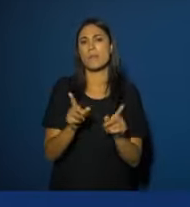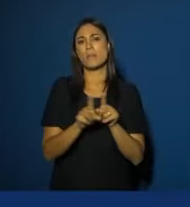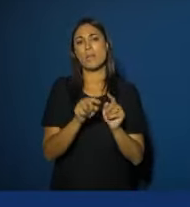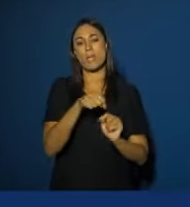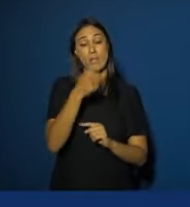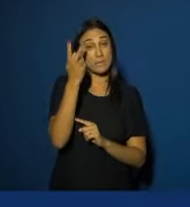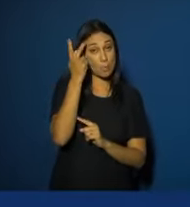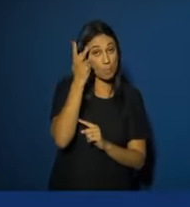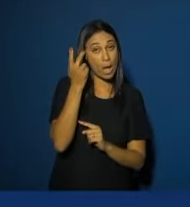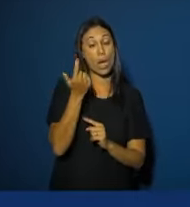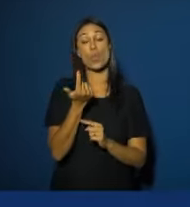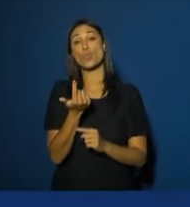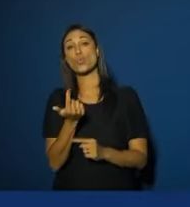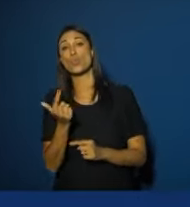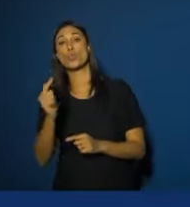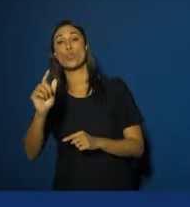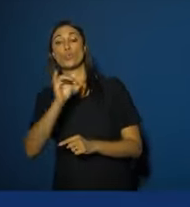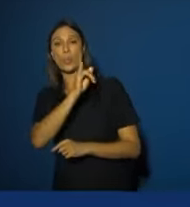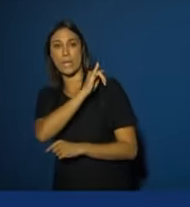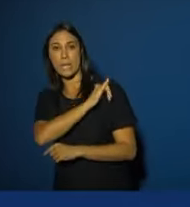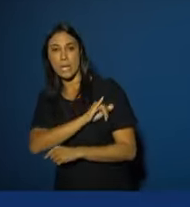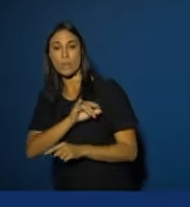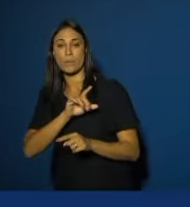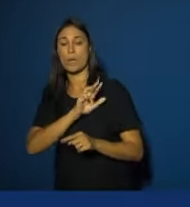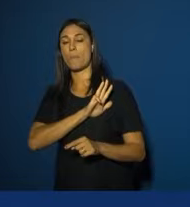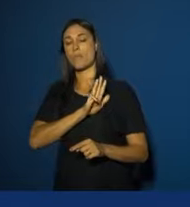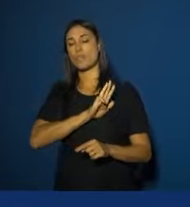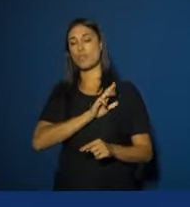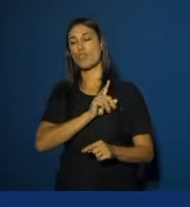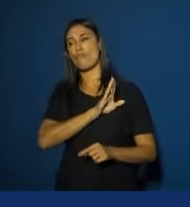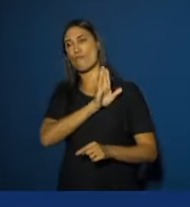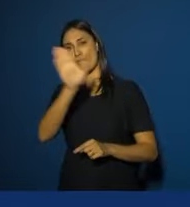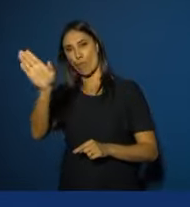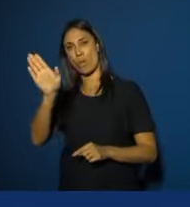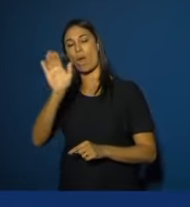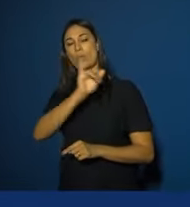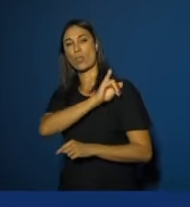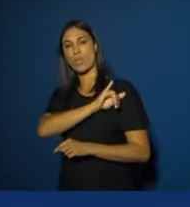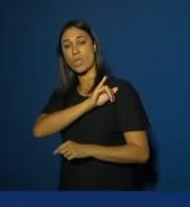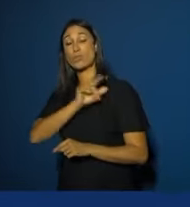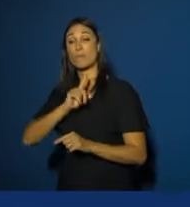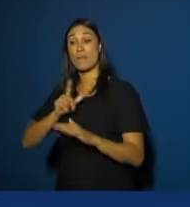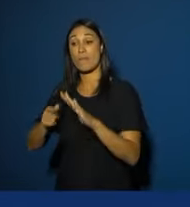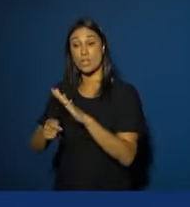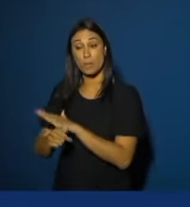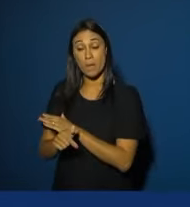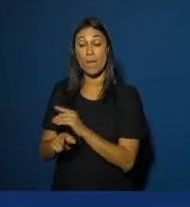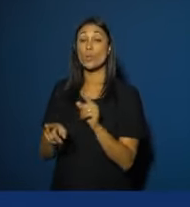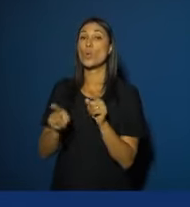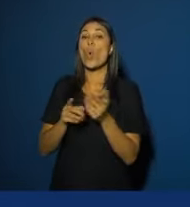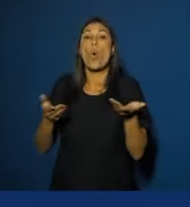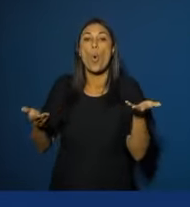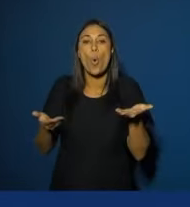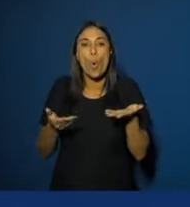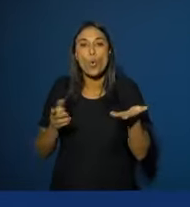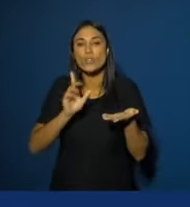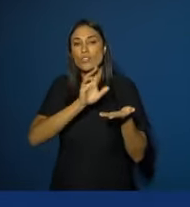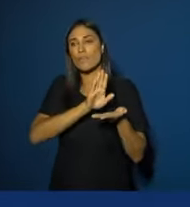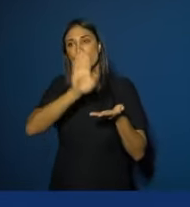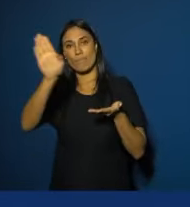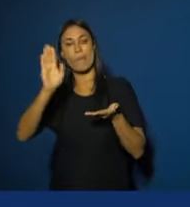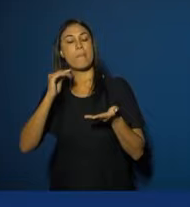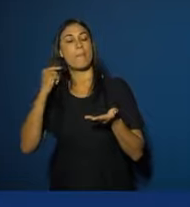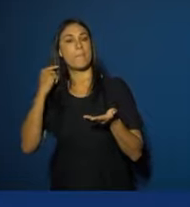com São Paulo, estamos fazendo com o Rio, o presidente esteve ontem no Rio, com grandes investimentos também, estamos indo hoje para Minas